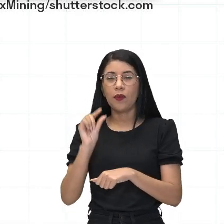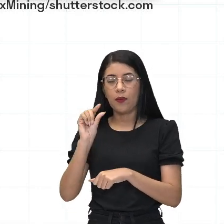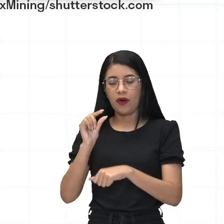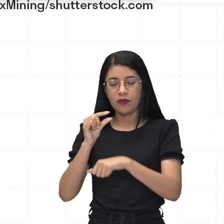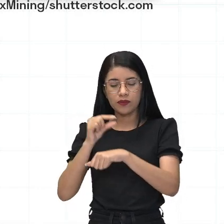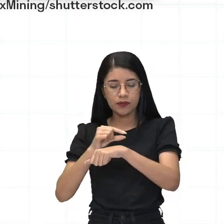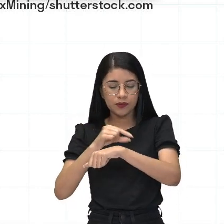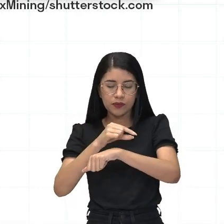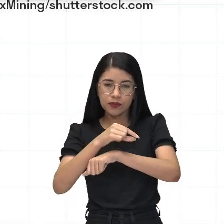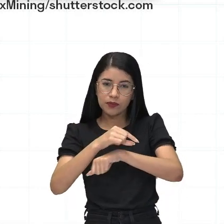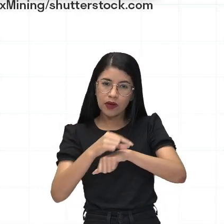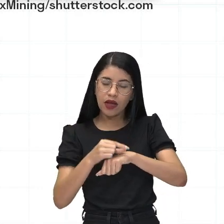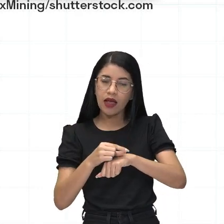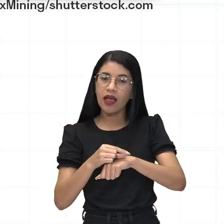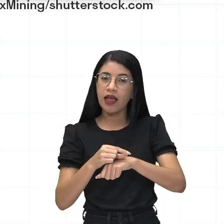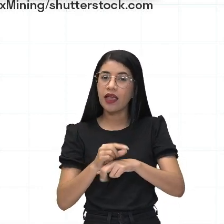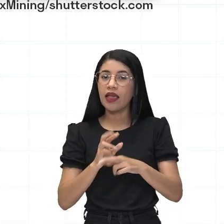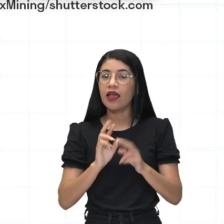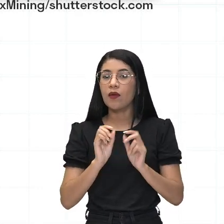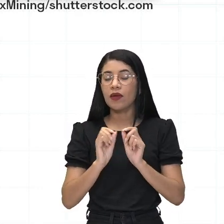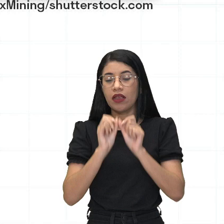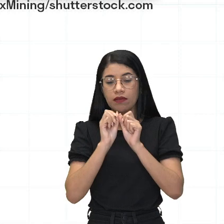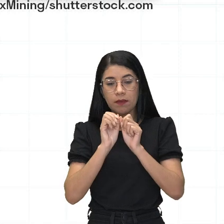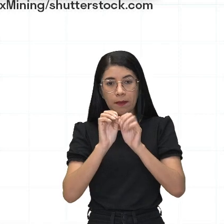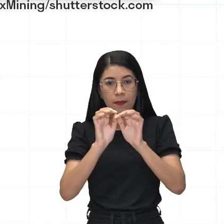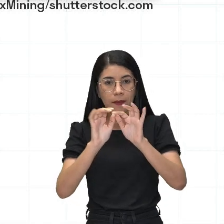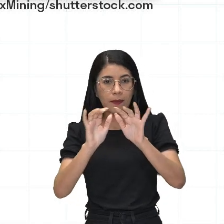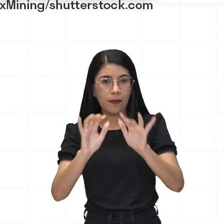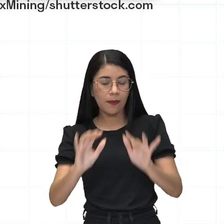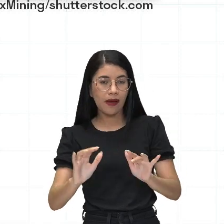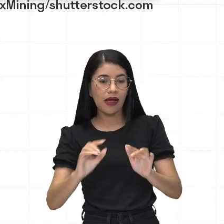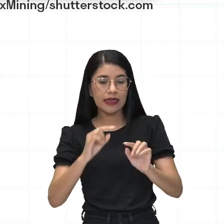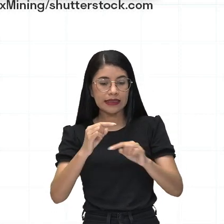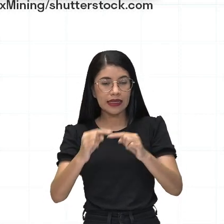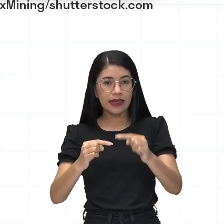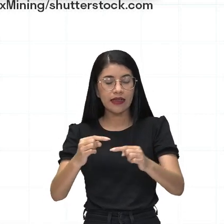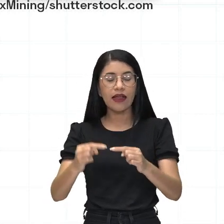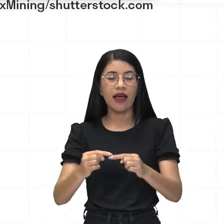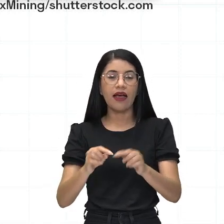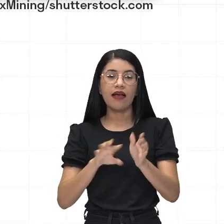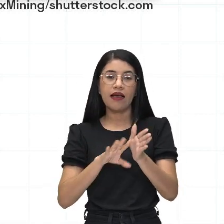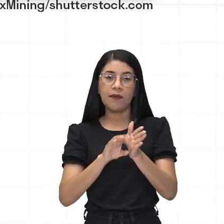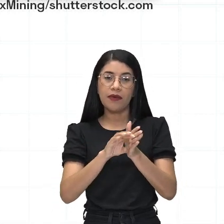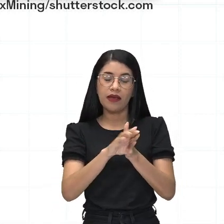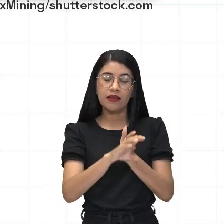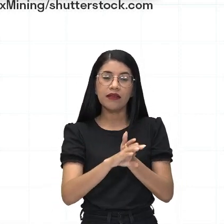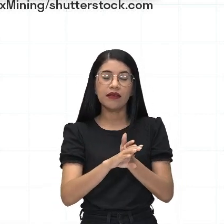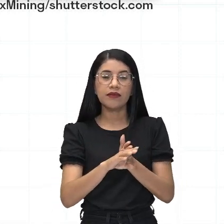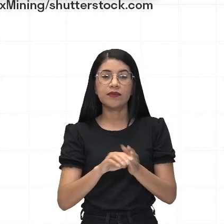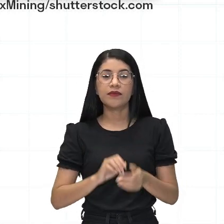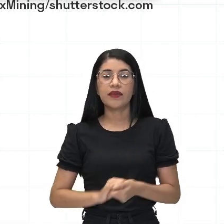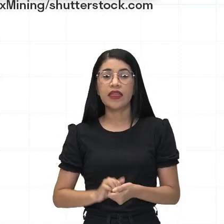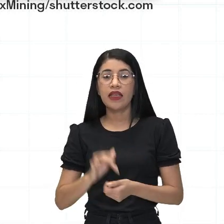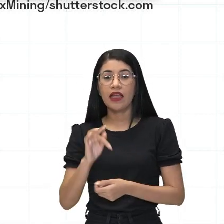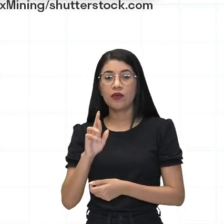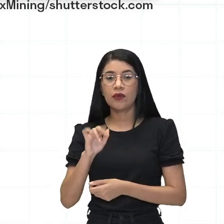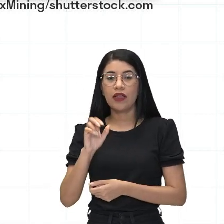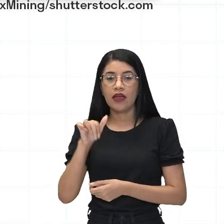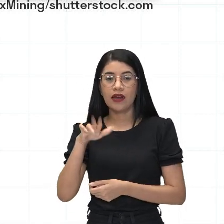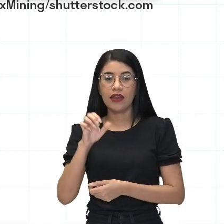ele é responsável por transmitir essa bactéria. E essa tularemia,